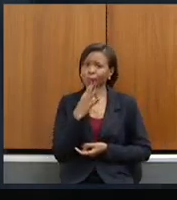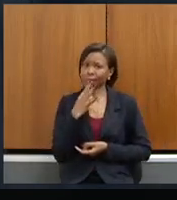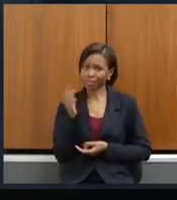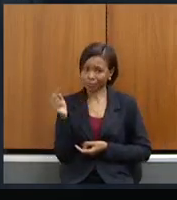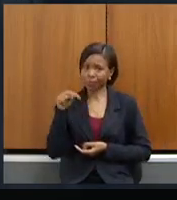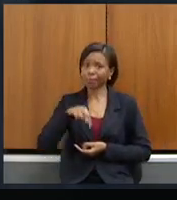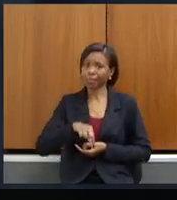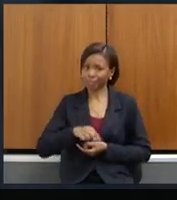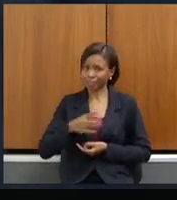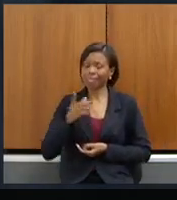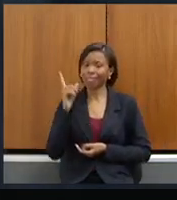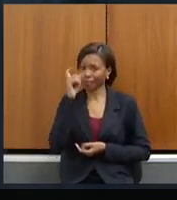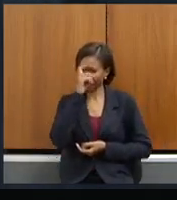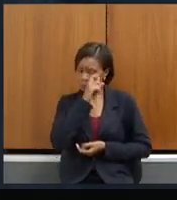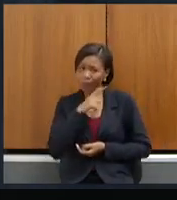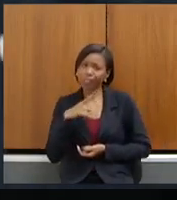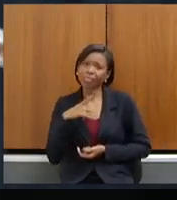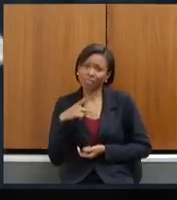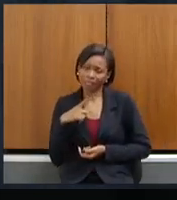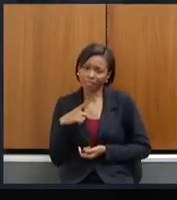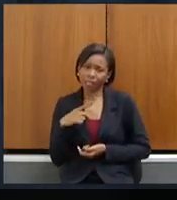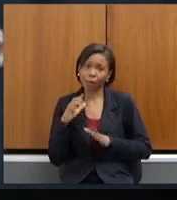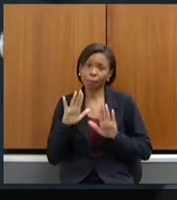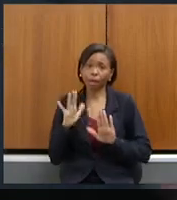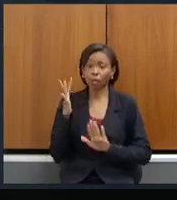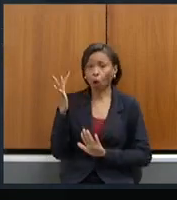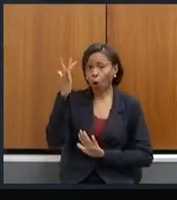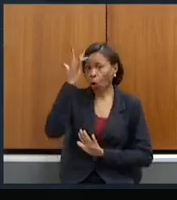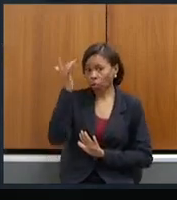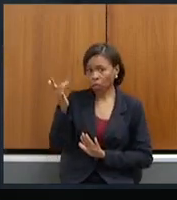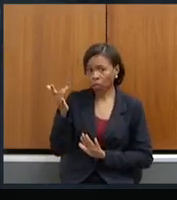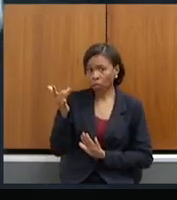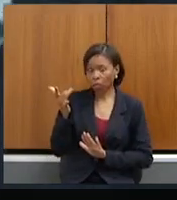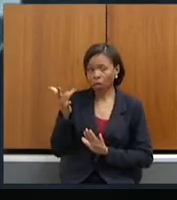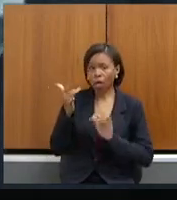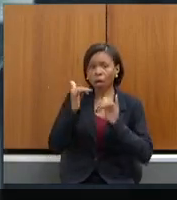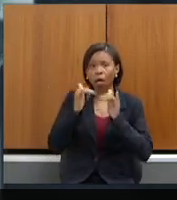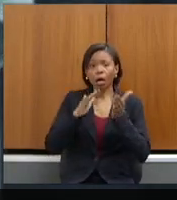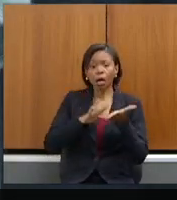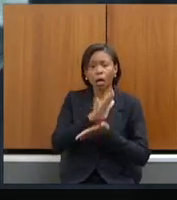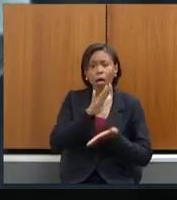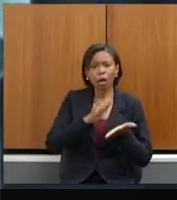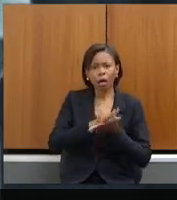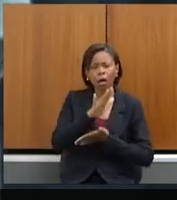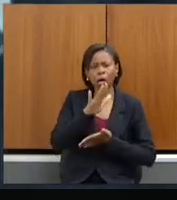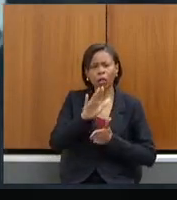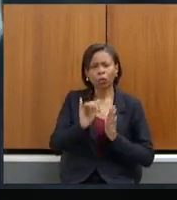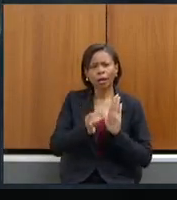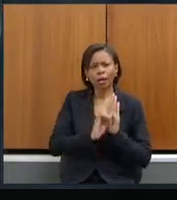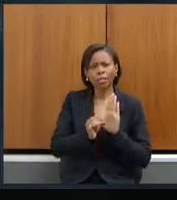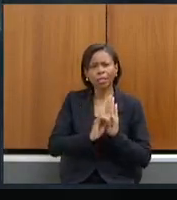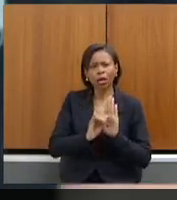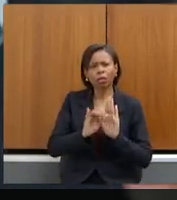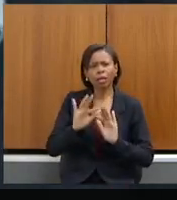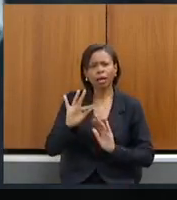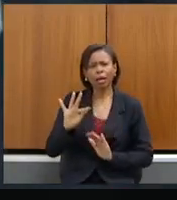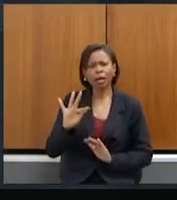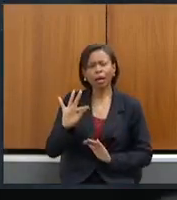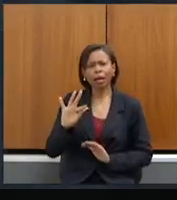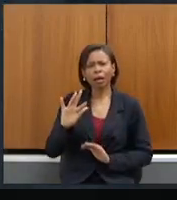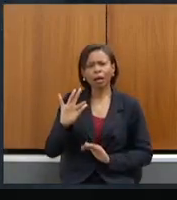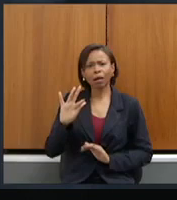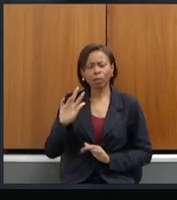bom mas no outro dia saiu a publicação do edital da fapemig né no dia